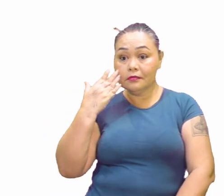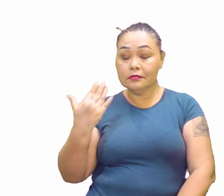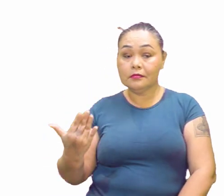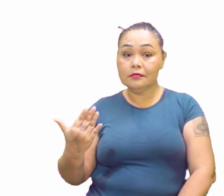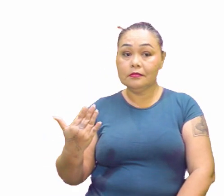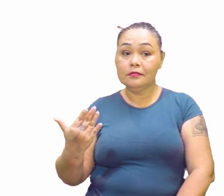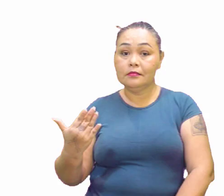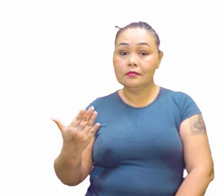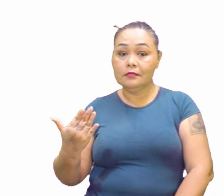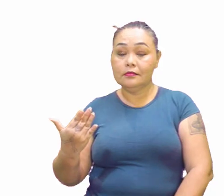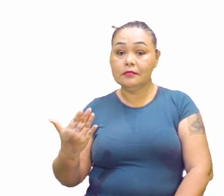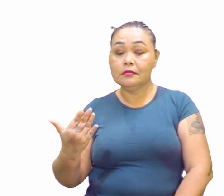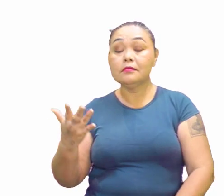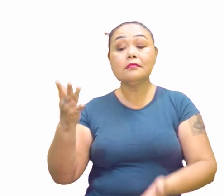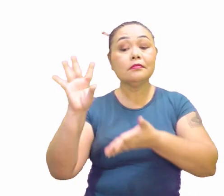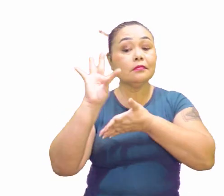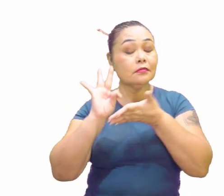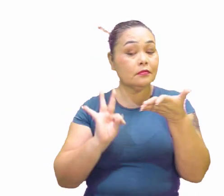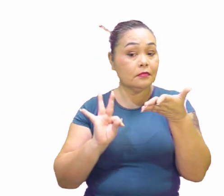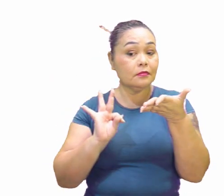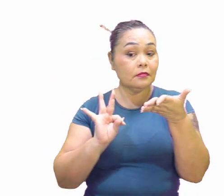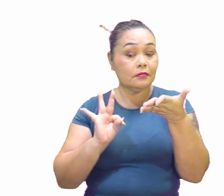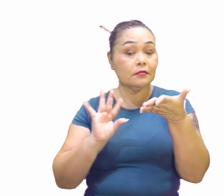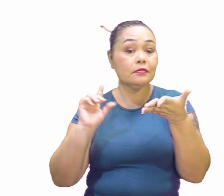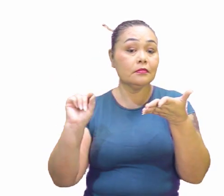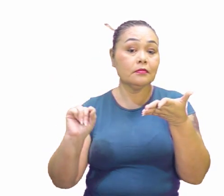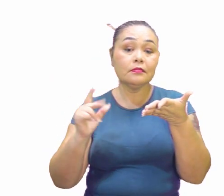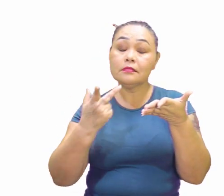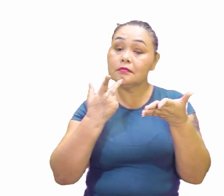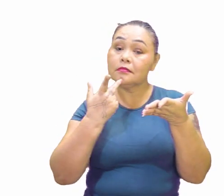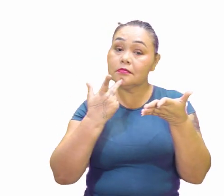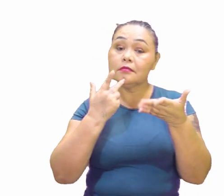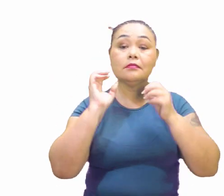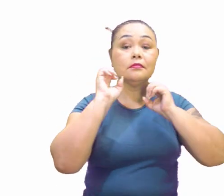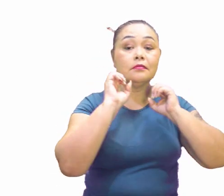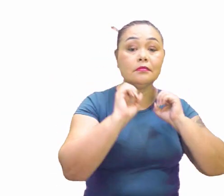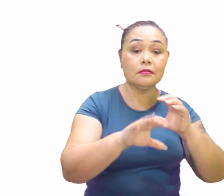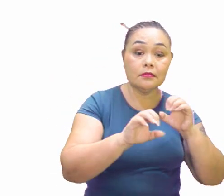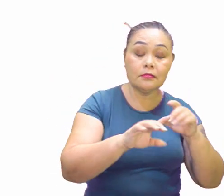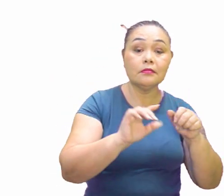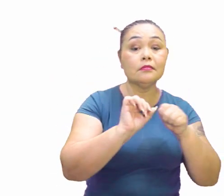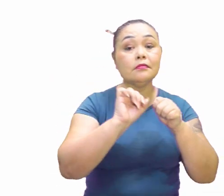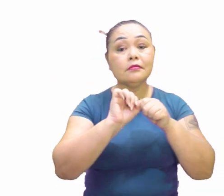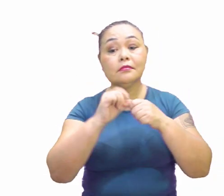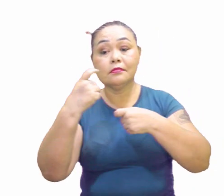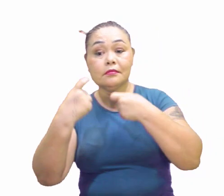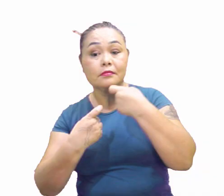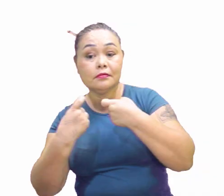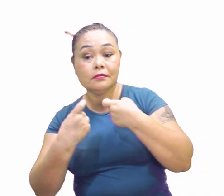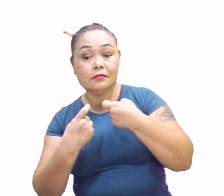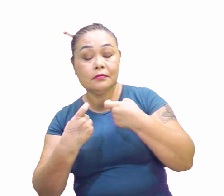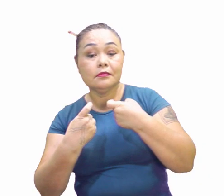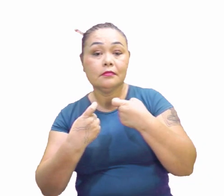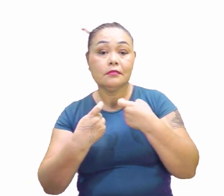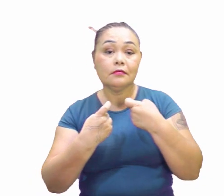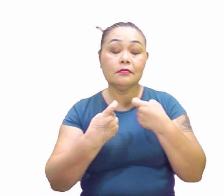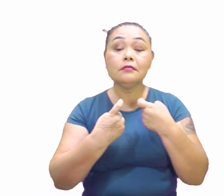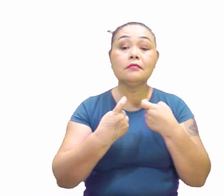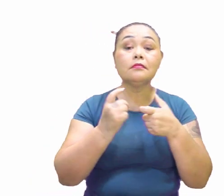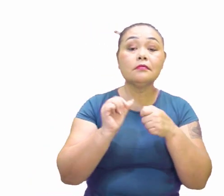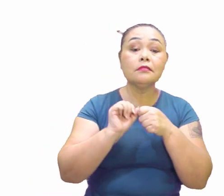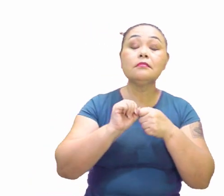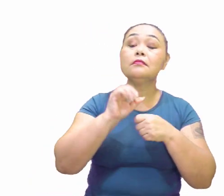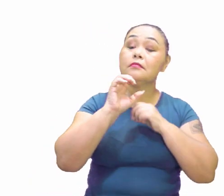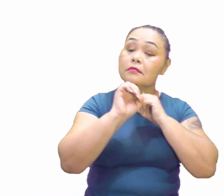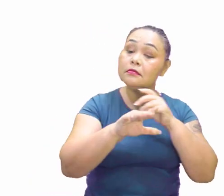vê, o texto fala sobre o quê? Sobre educação, sobre guerra, né? Então,